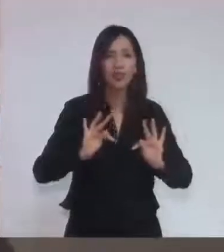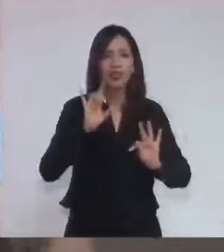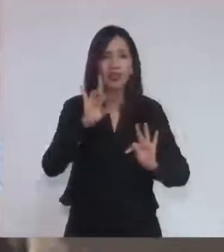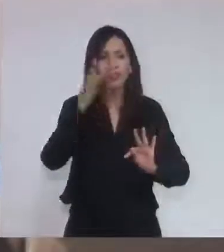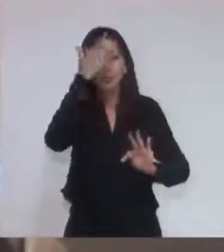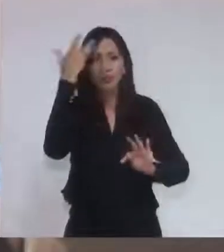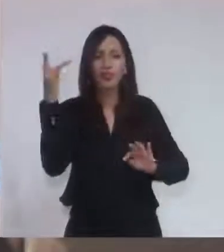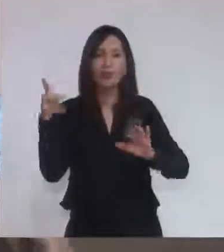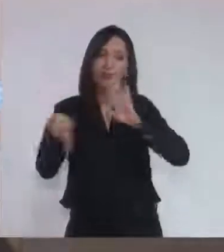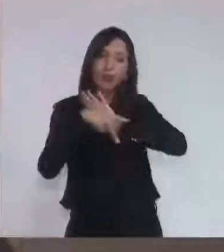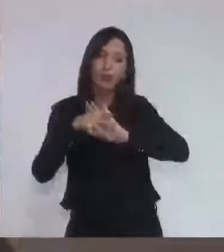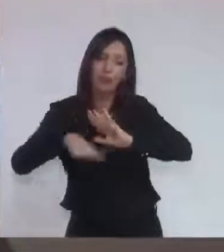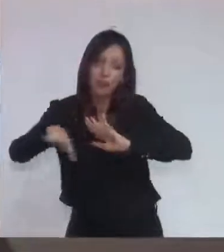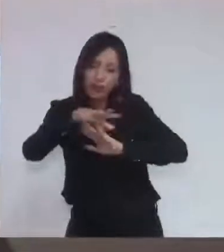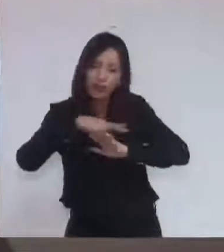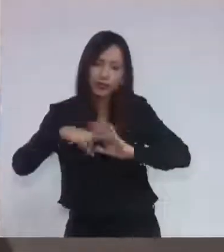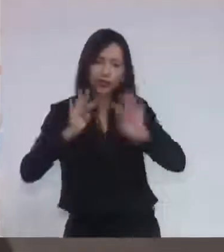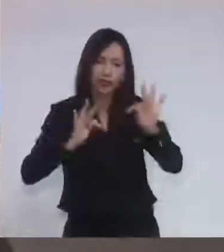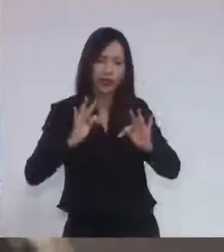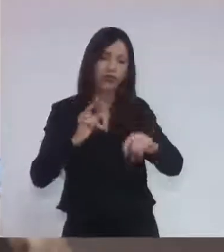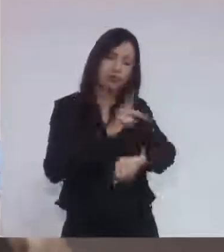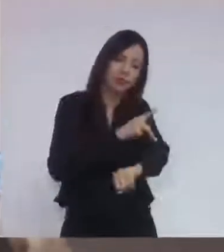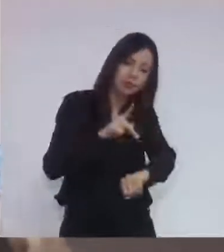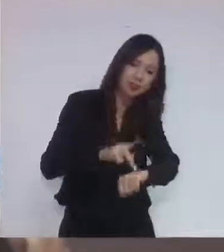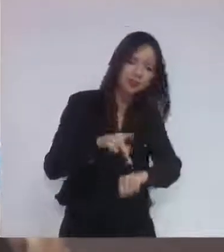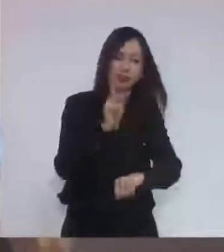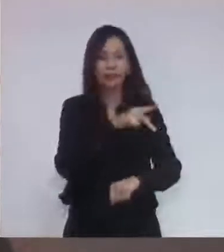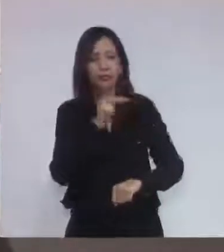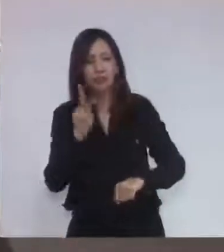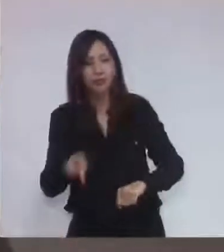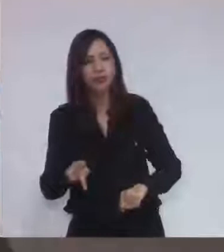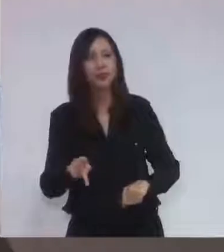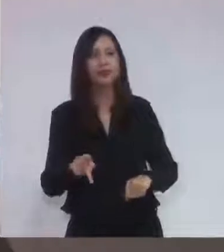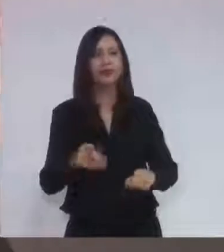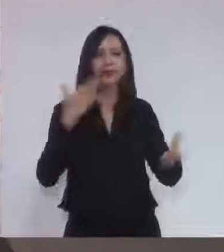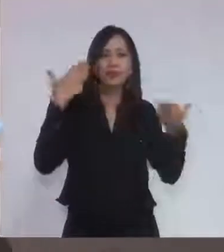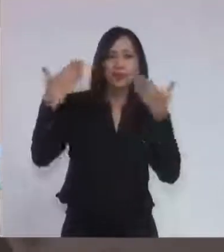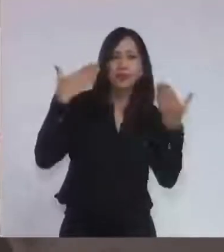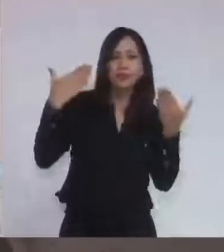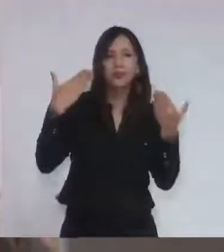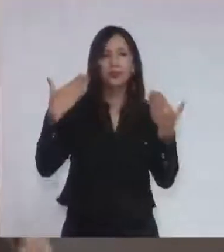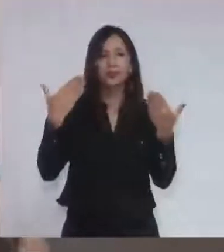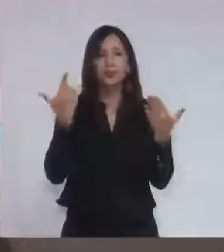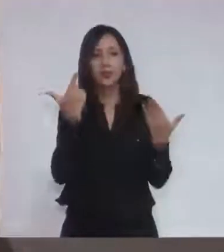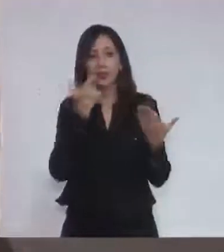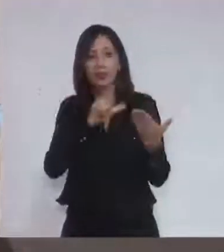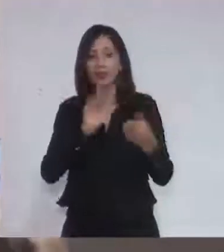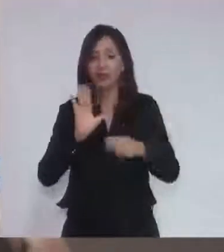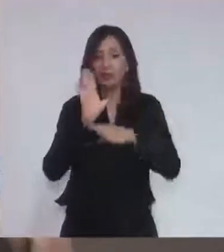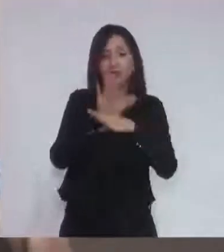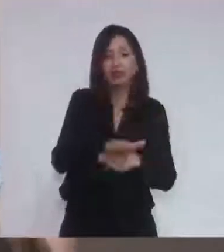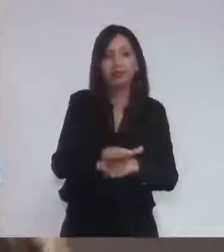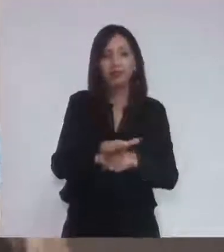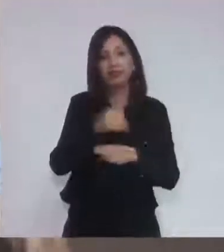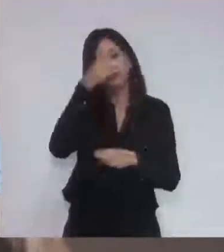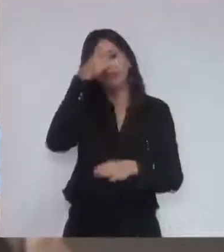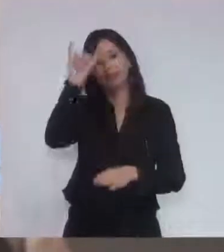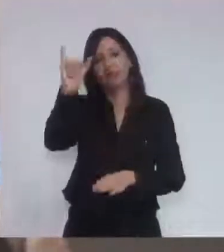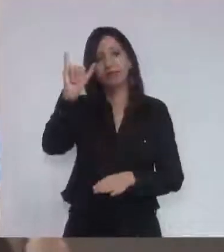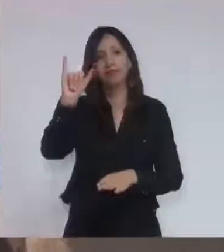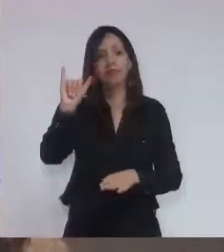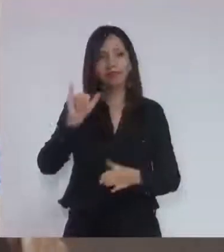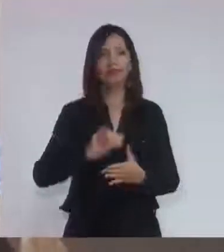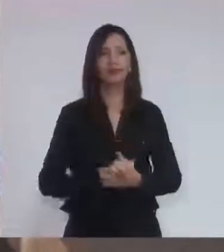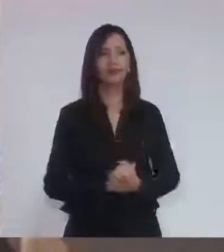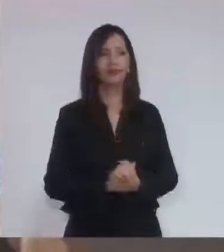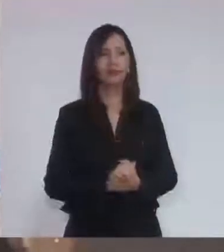profissionais pedagógicos que enxergam como combater, não é? Combater, na verdade, prevenir. A prevenção vem das próprias crianças. Então,